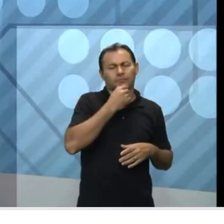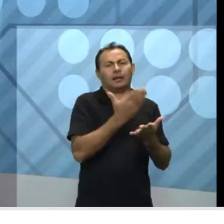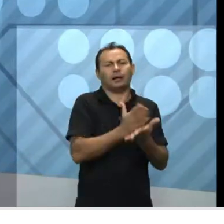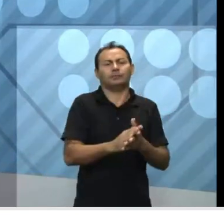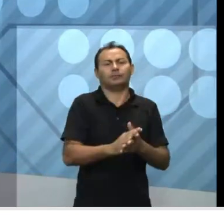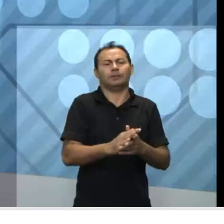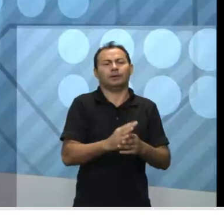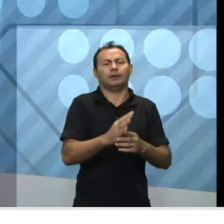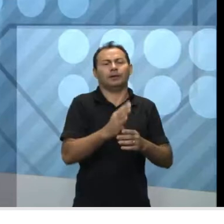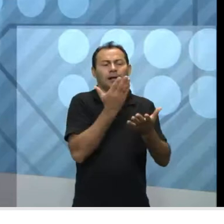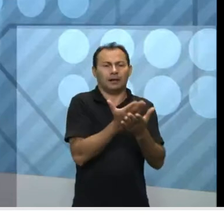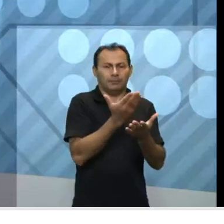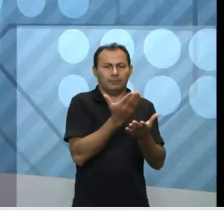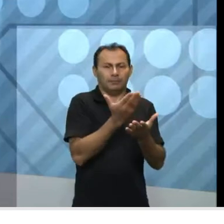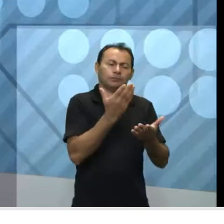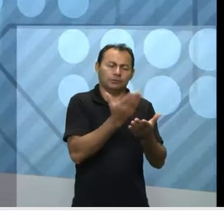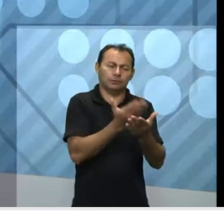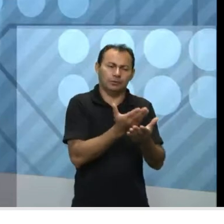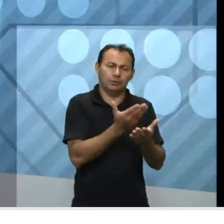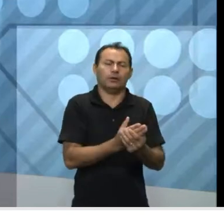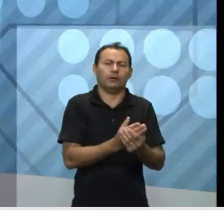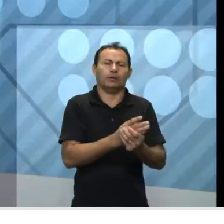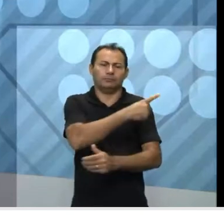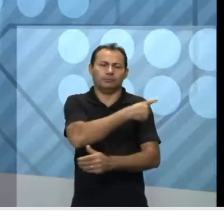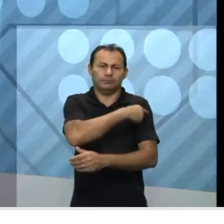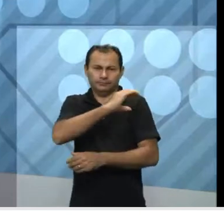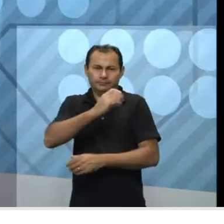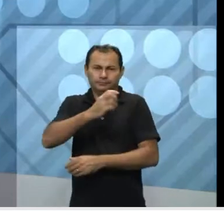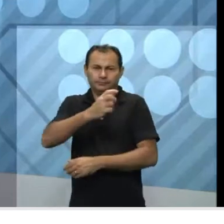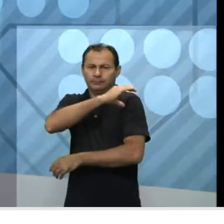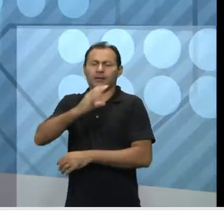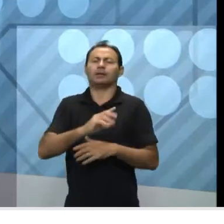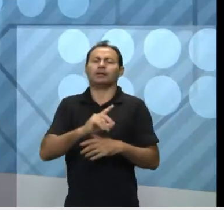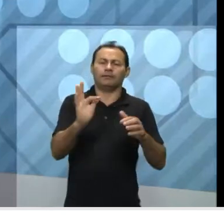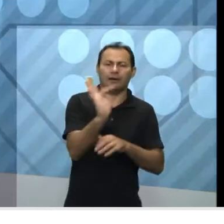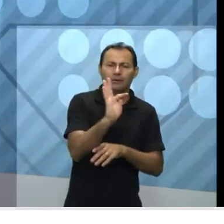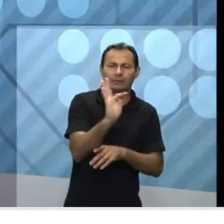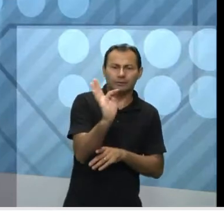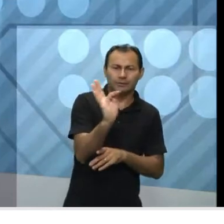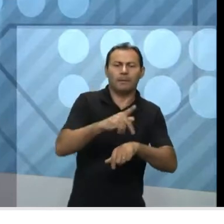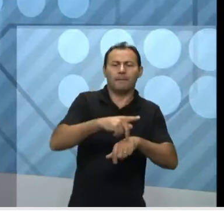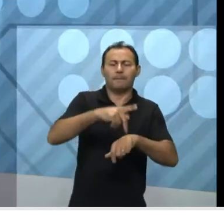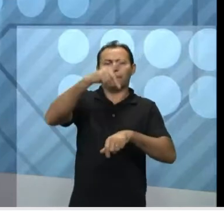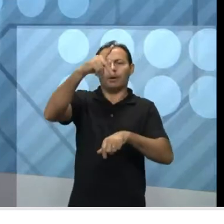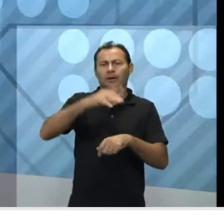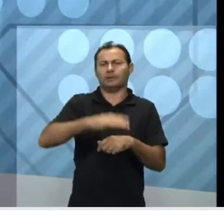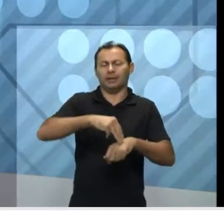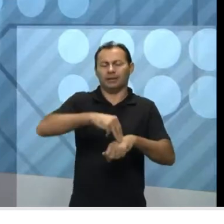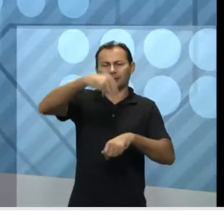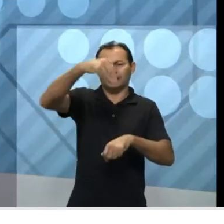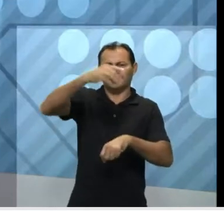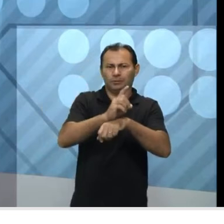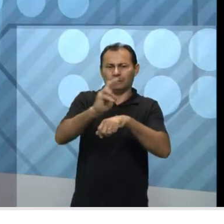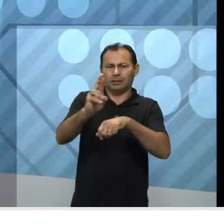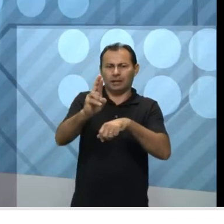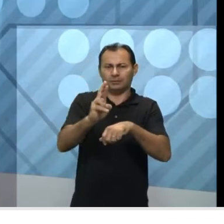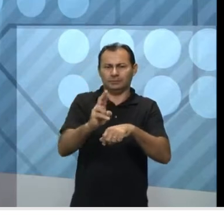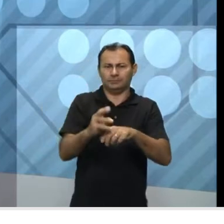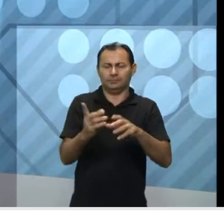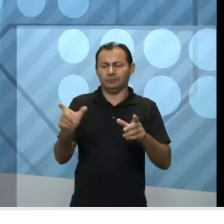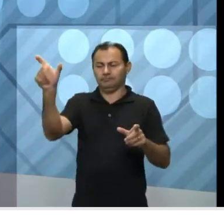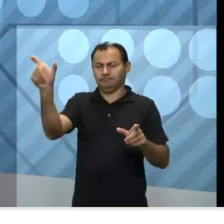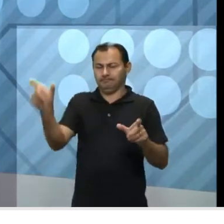seus ensinos fundamentais, médio, graduação, pós-graduação, mestrado e doutorado. A linguagem